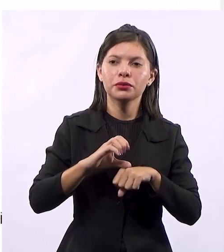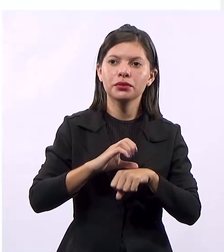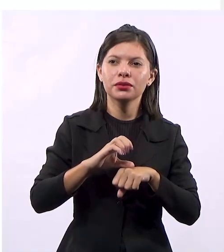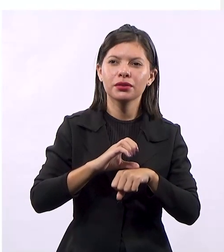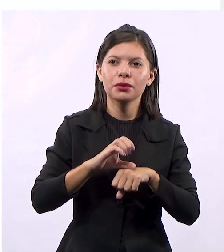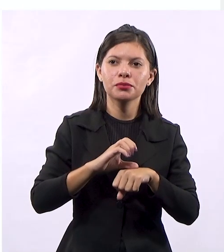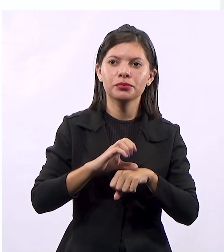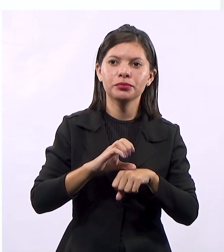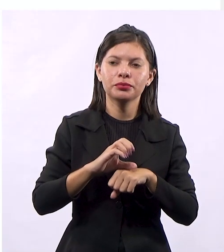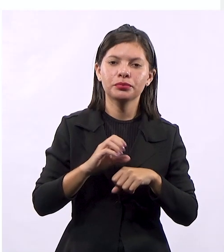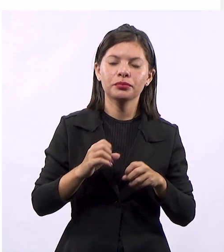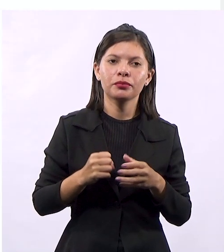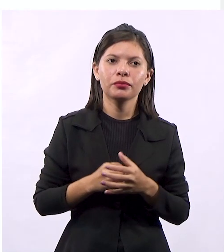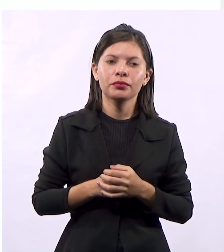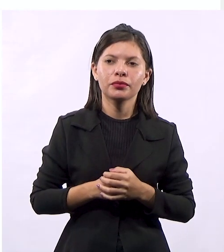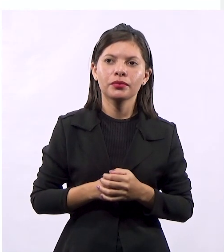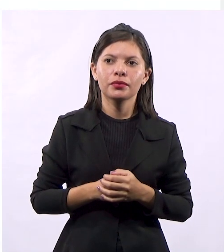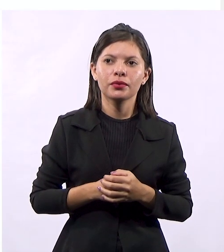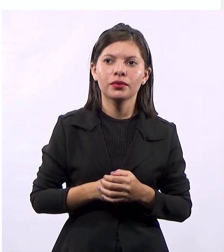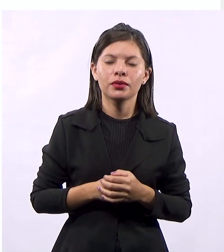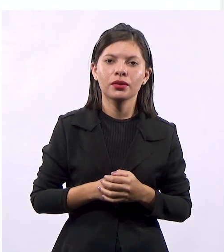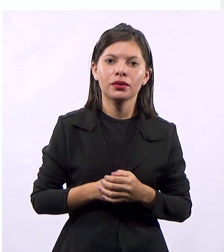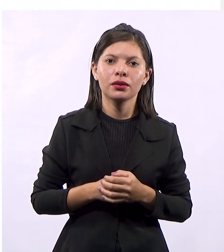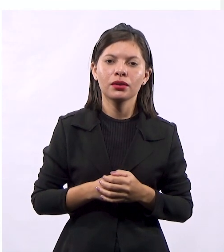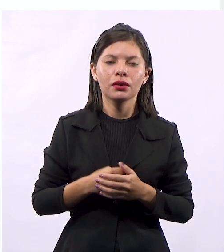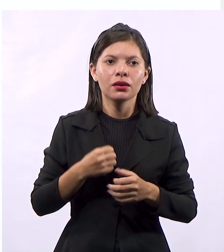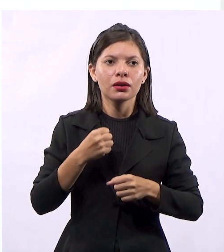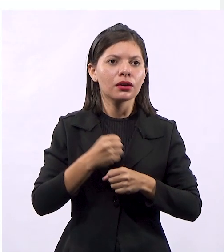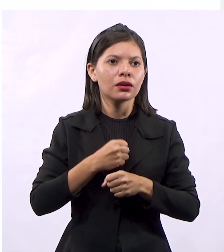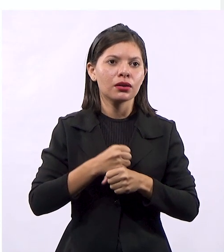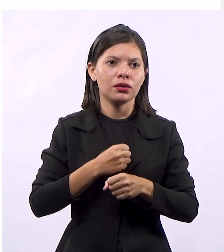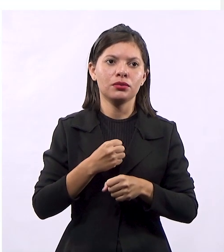pela Emenda Constitucional